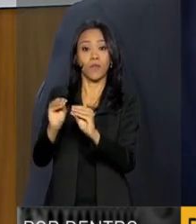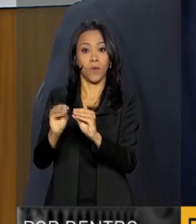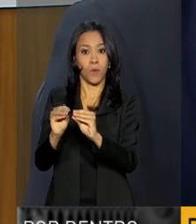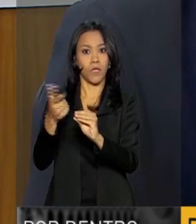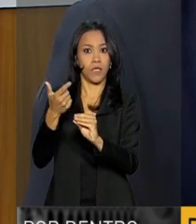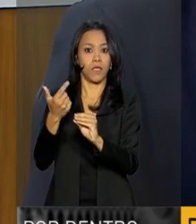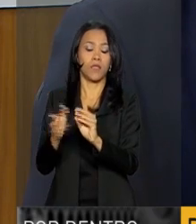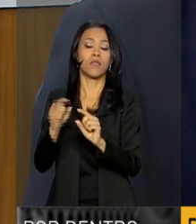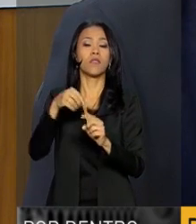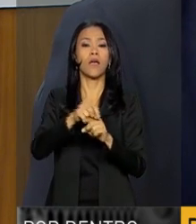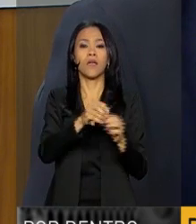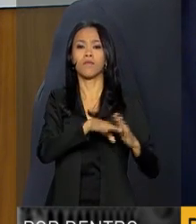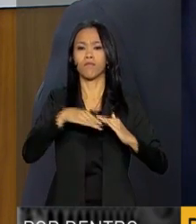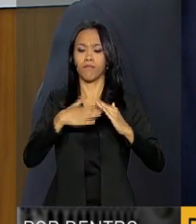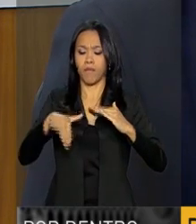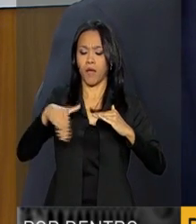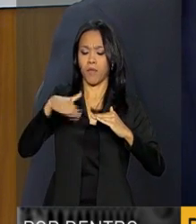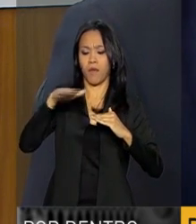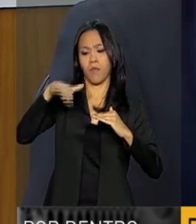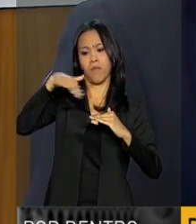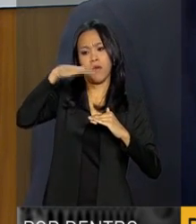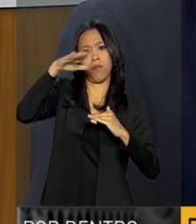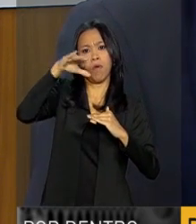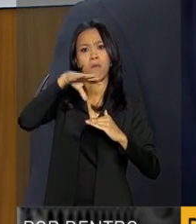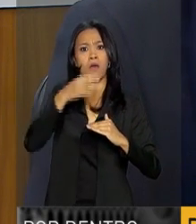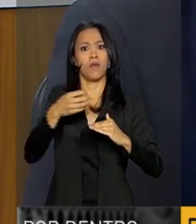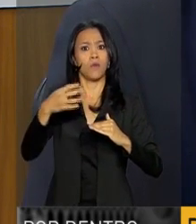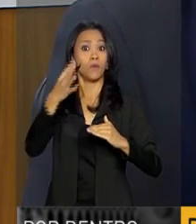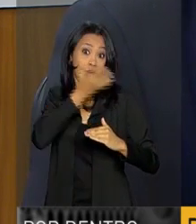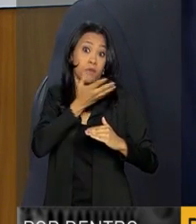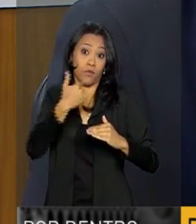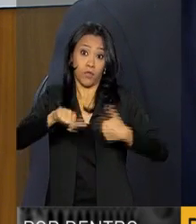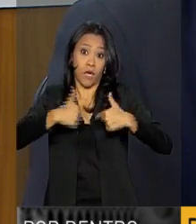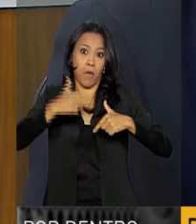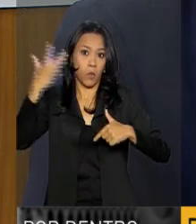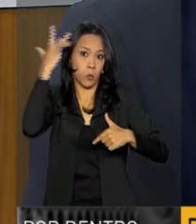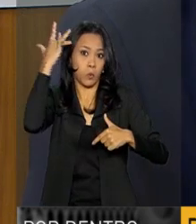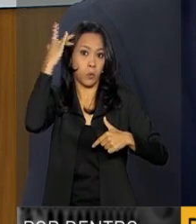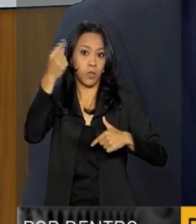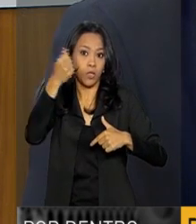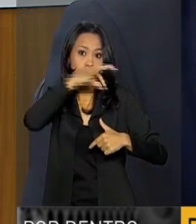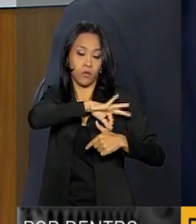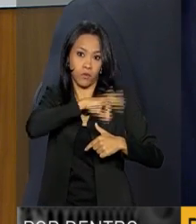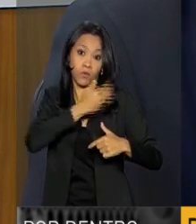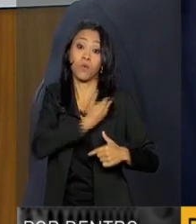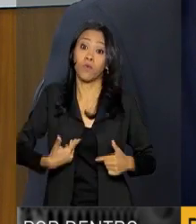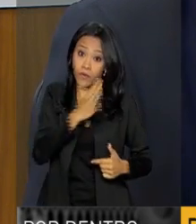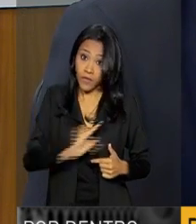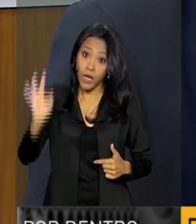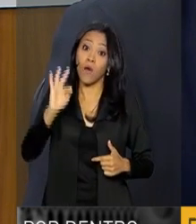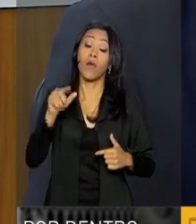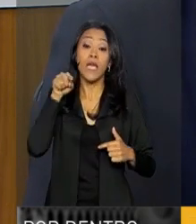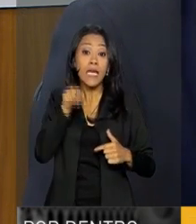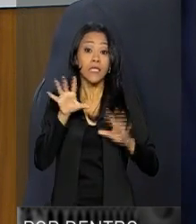remuneradas do governo federal é para 2019 idéia o salário médio dessa desse grupo que